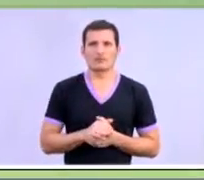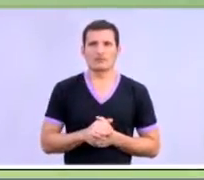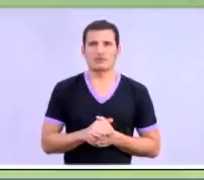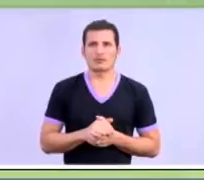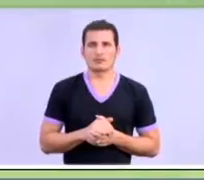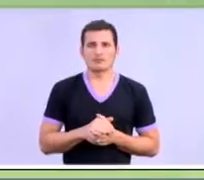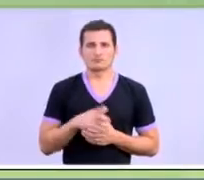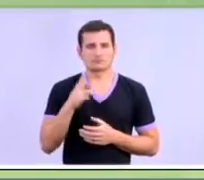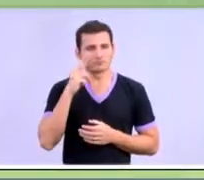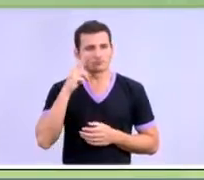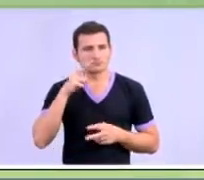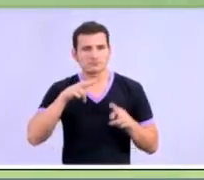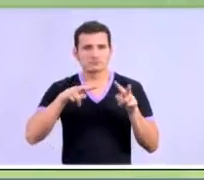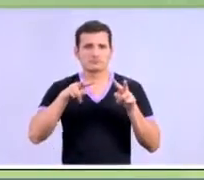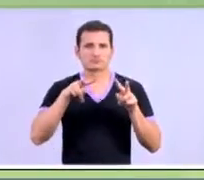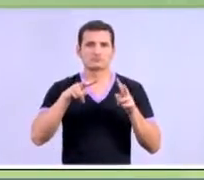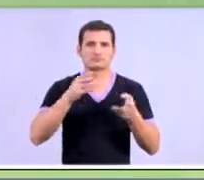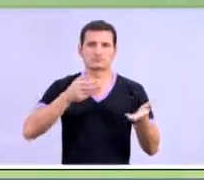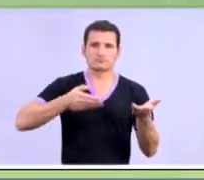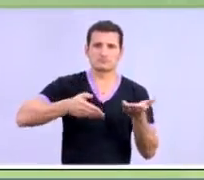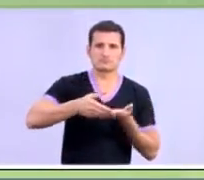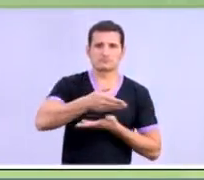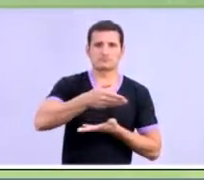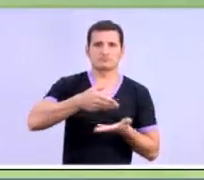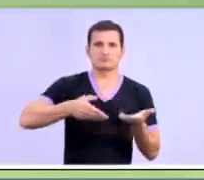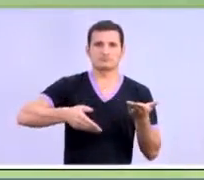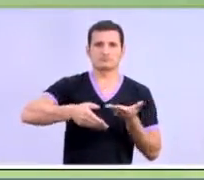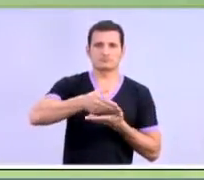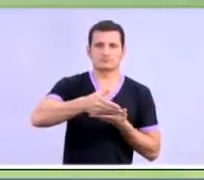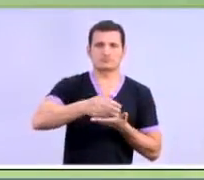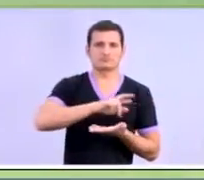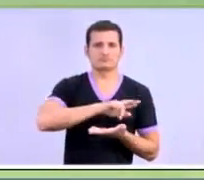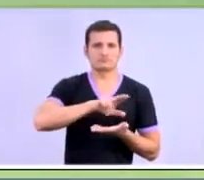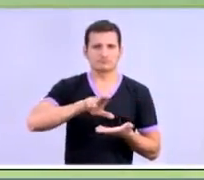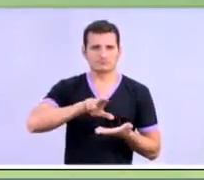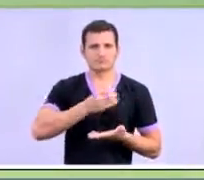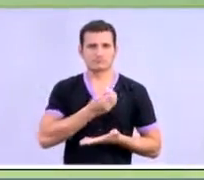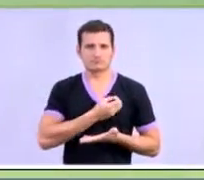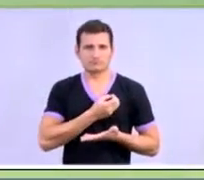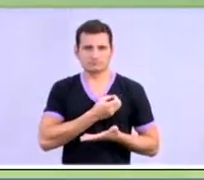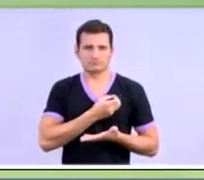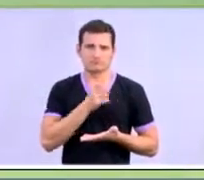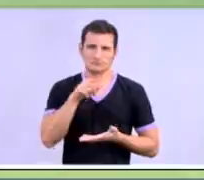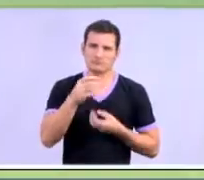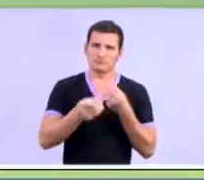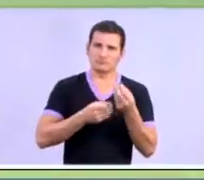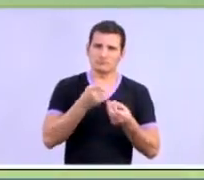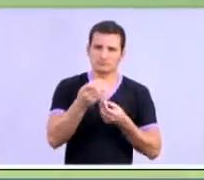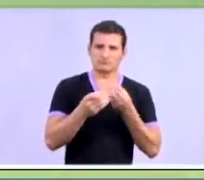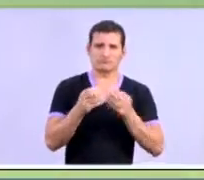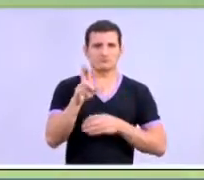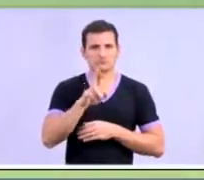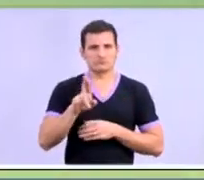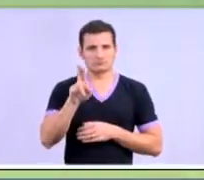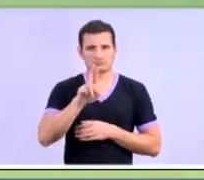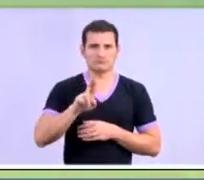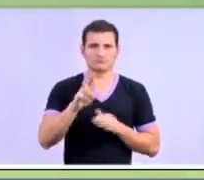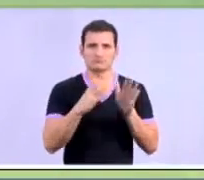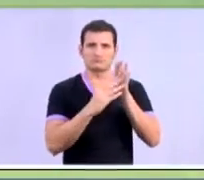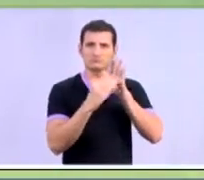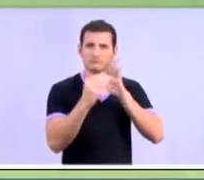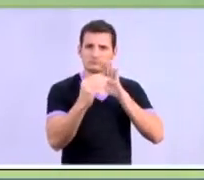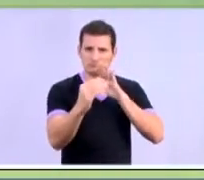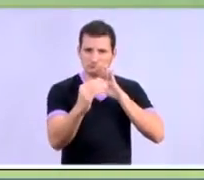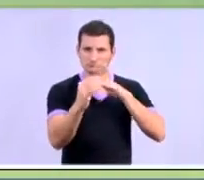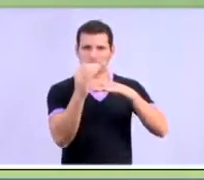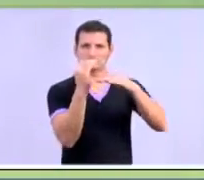entre vários protocolos, é comum utilizar um modelo de camadas. Um modelo de camadas representa a